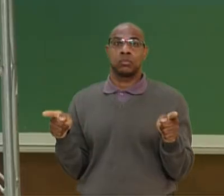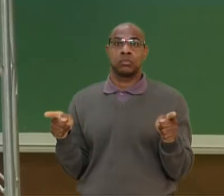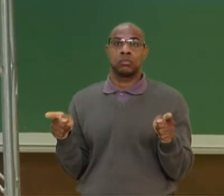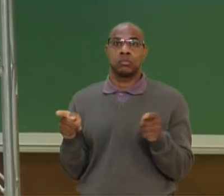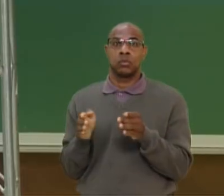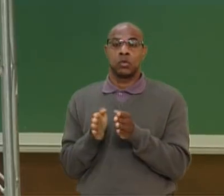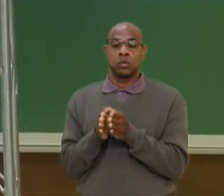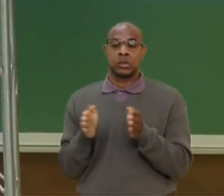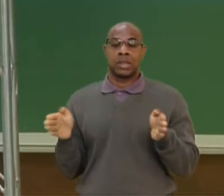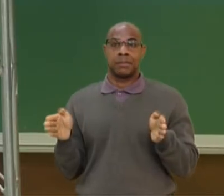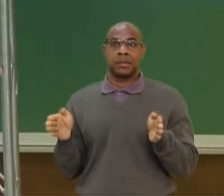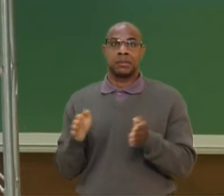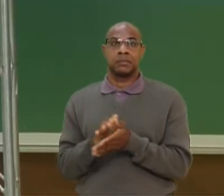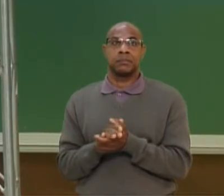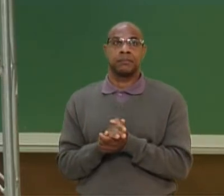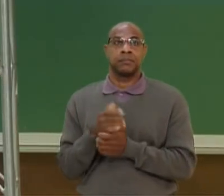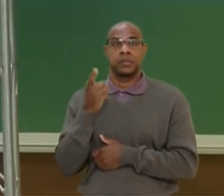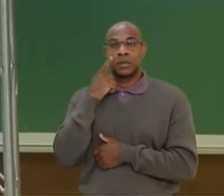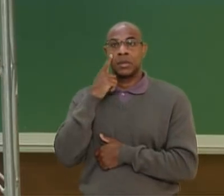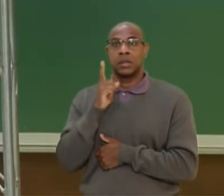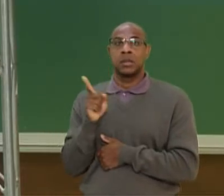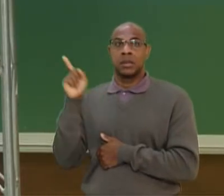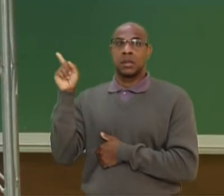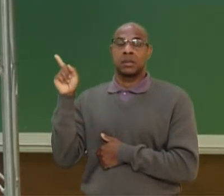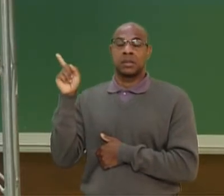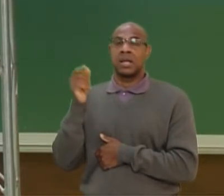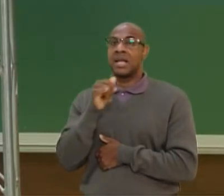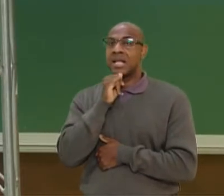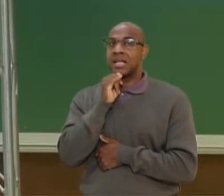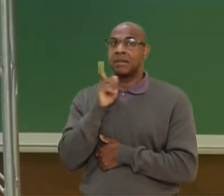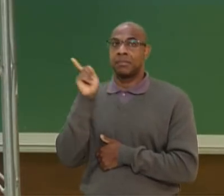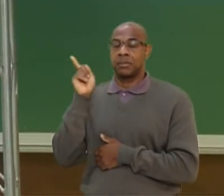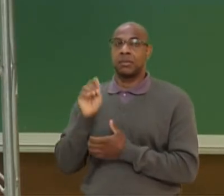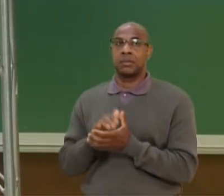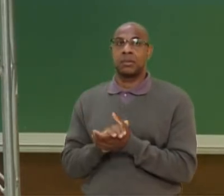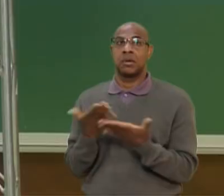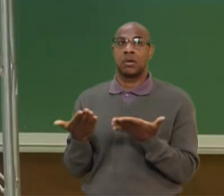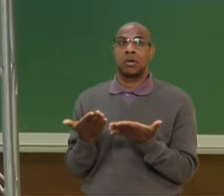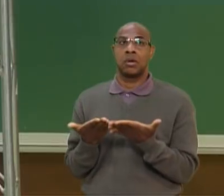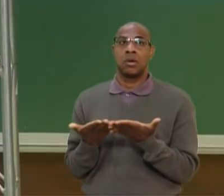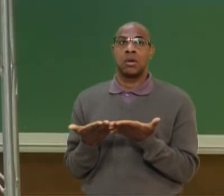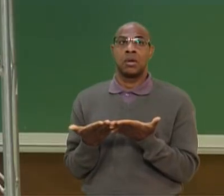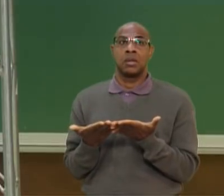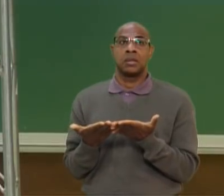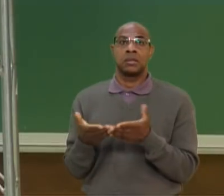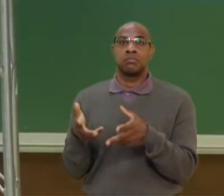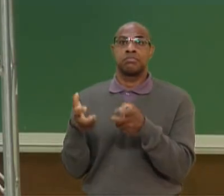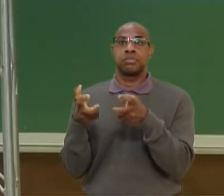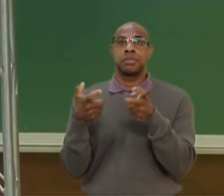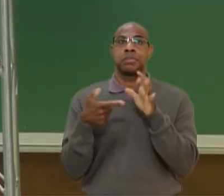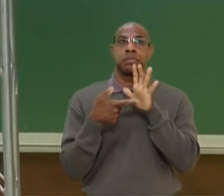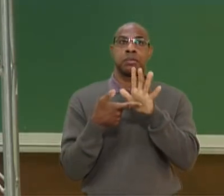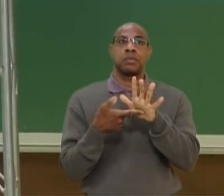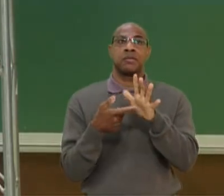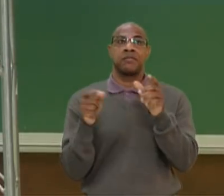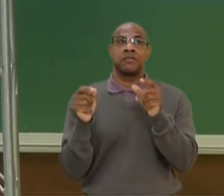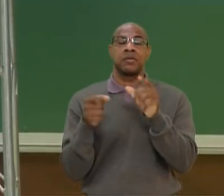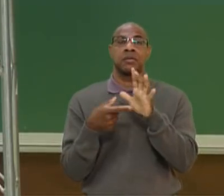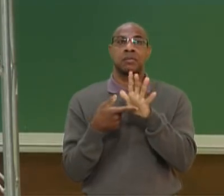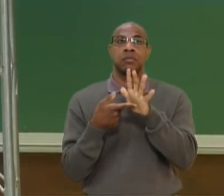mais B ao quadrado. Então, vamos ver um exemplo agora aqui. Determinar o módulo de um número complexo